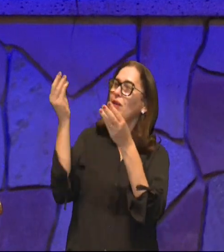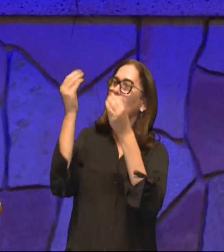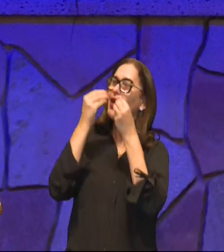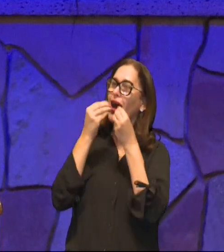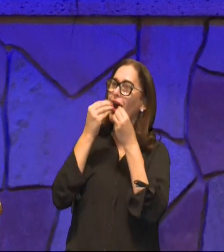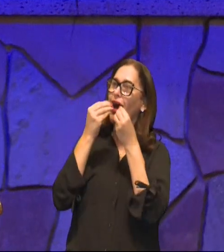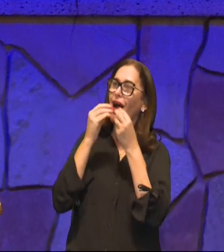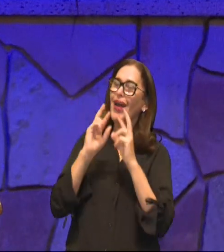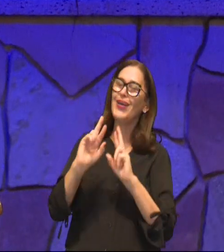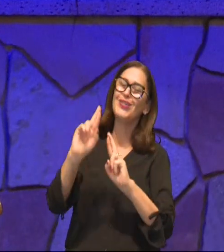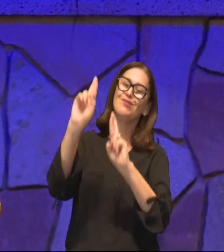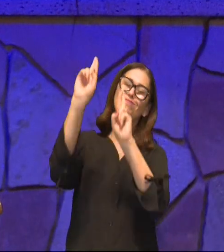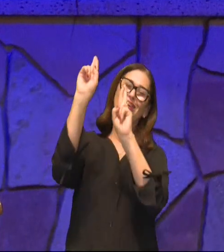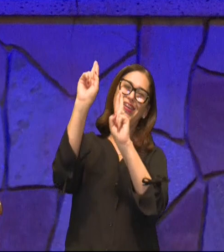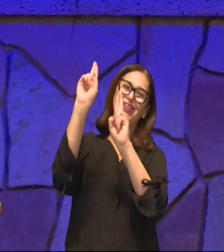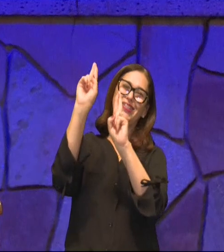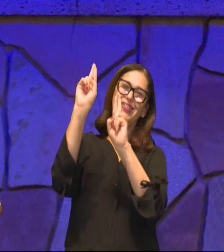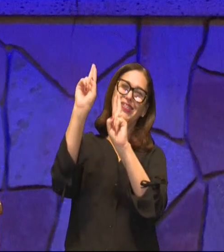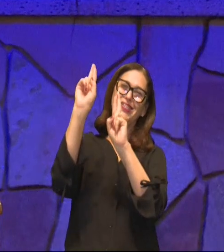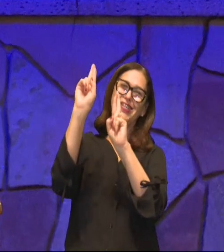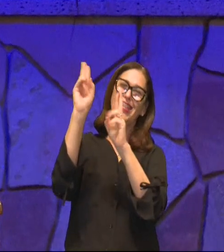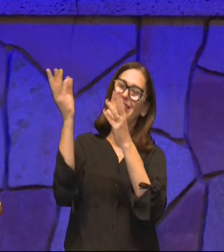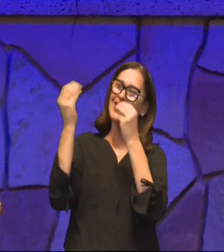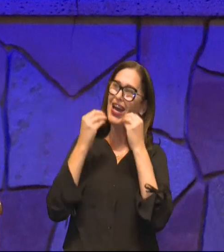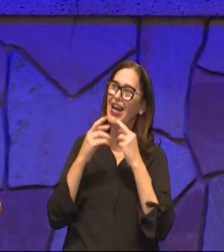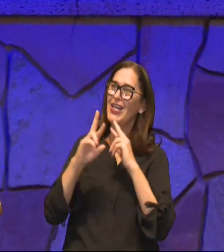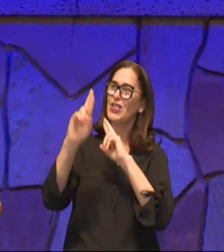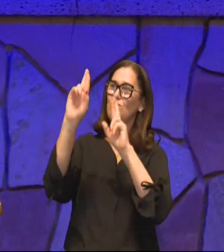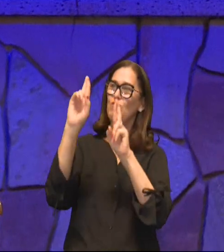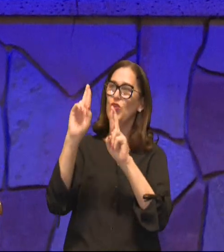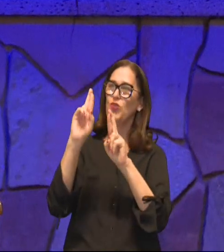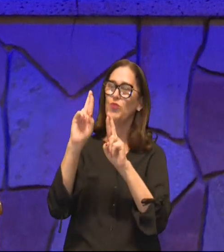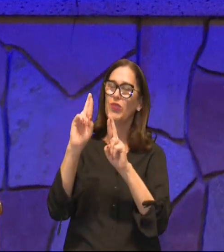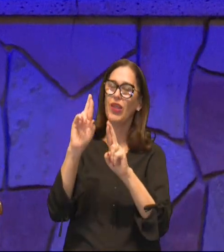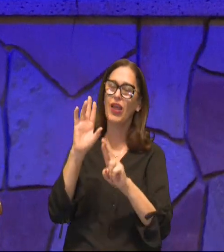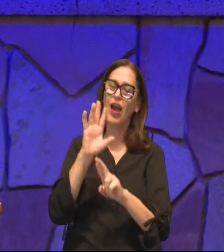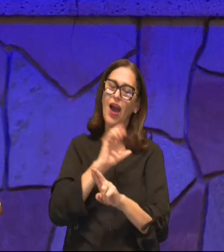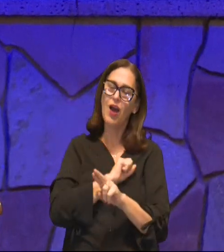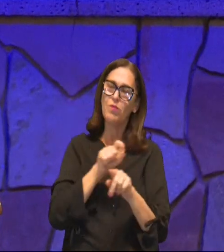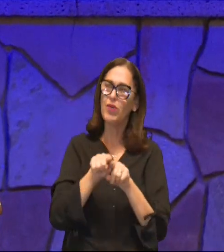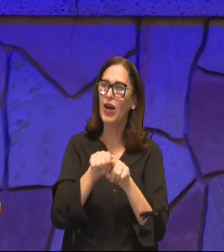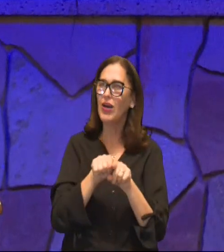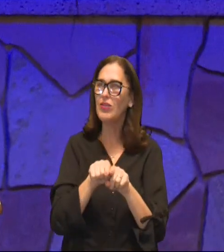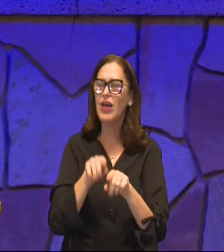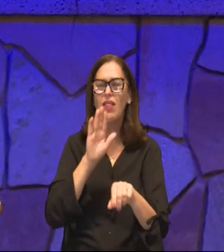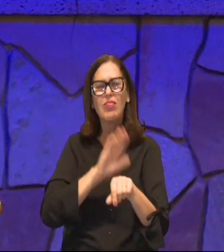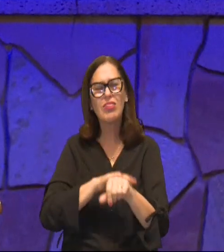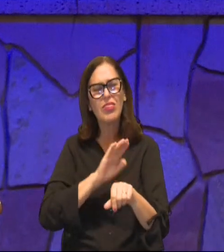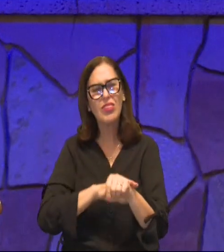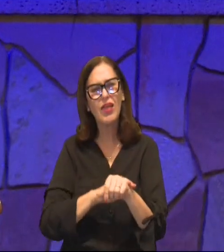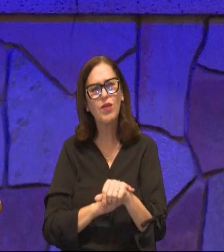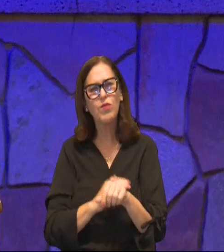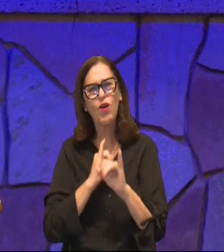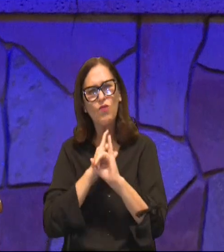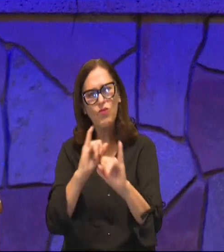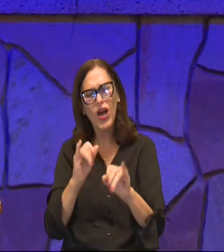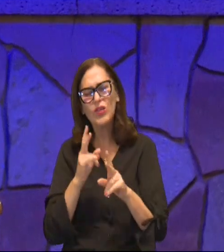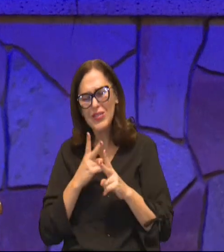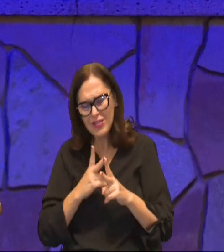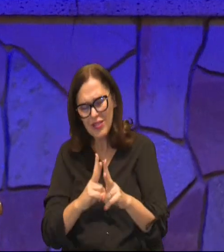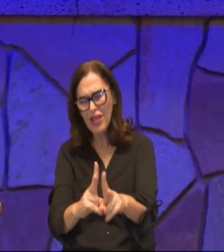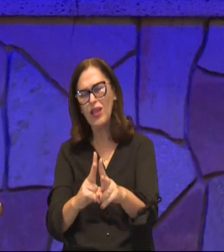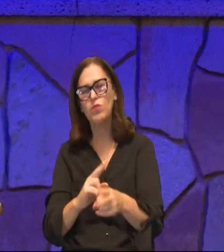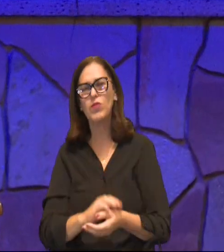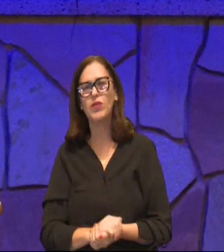trazer esperança, esperança. Amados, nós estamos vivendo tempos em que eu tenho dito